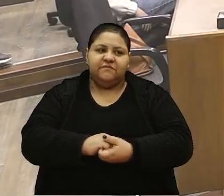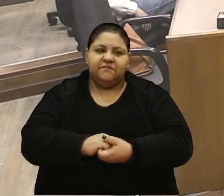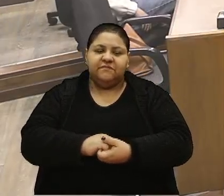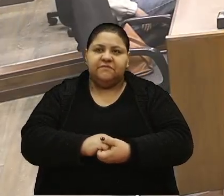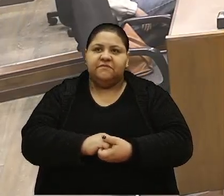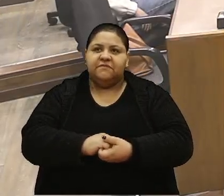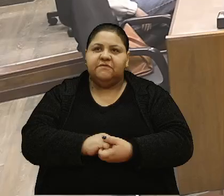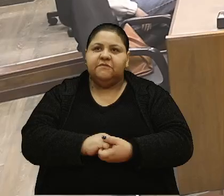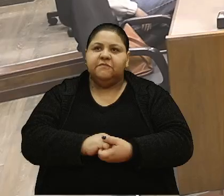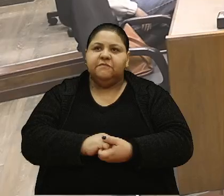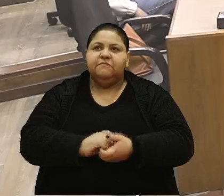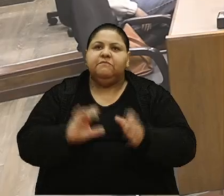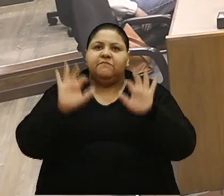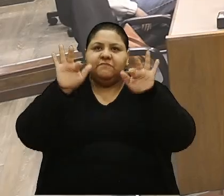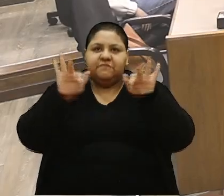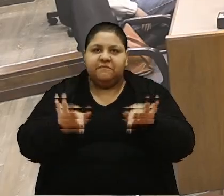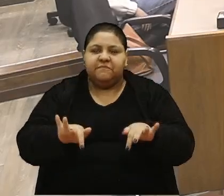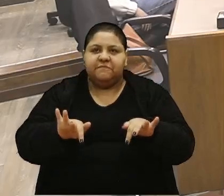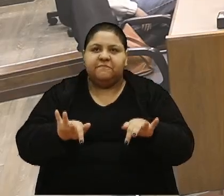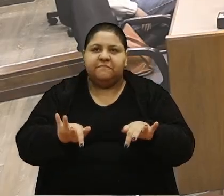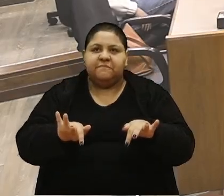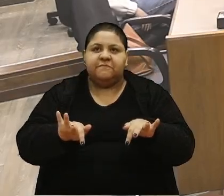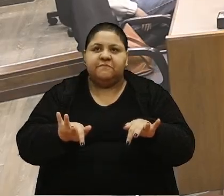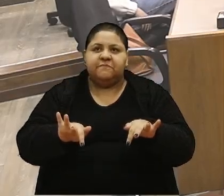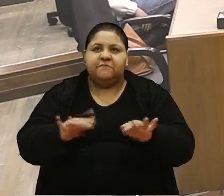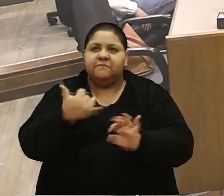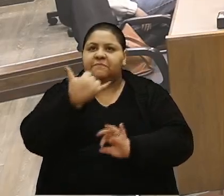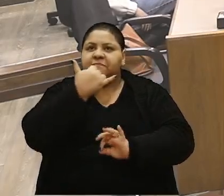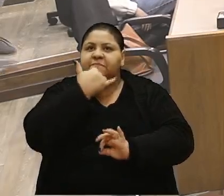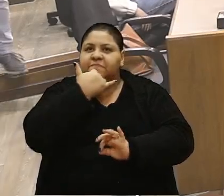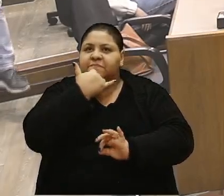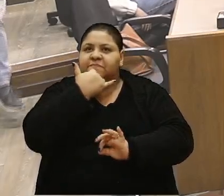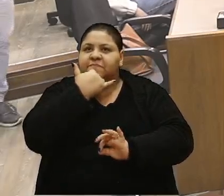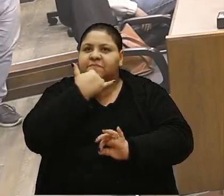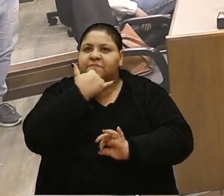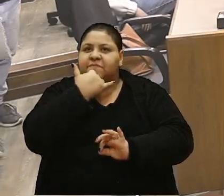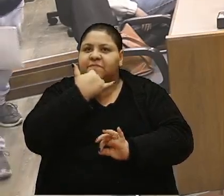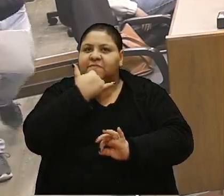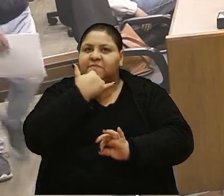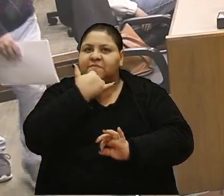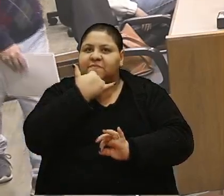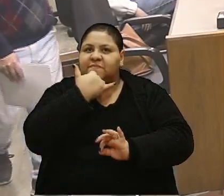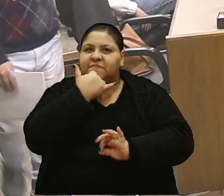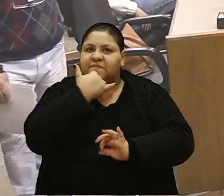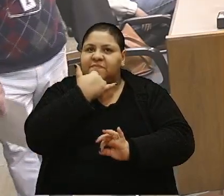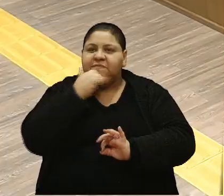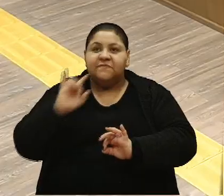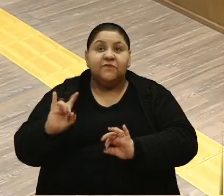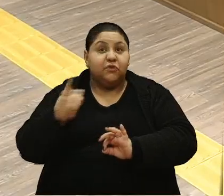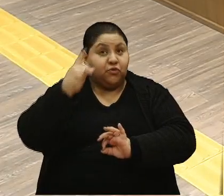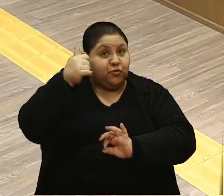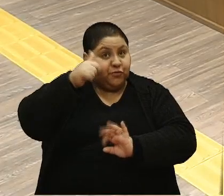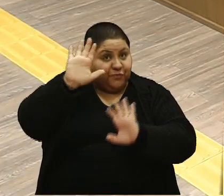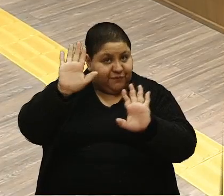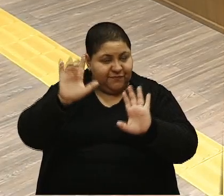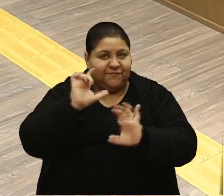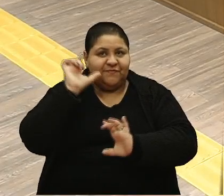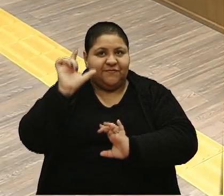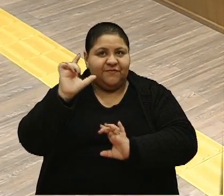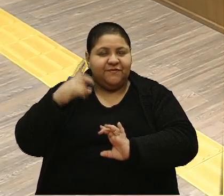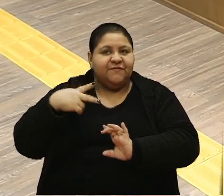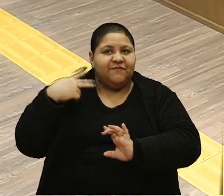Ramon. Encerrada as... Desculpe. Os últimos serão os primeiros. Com a